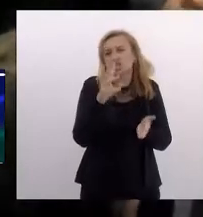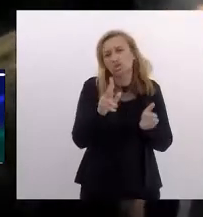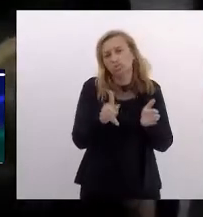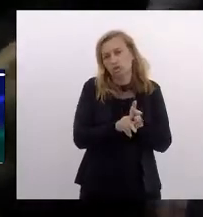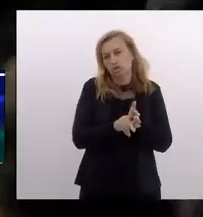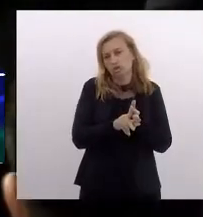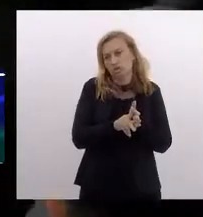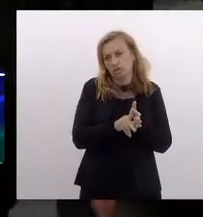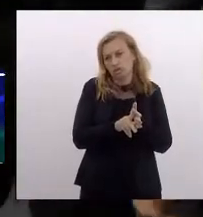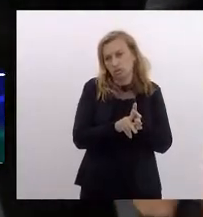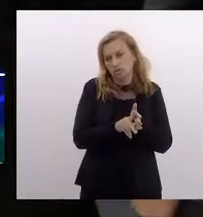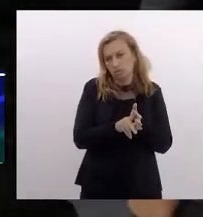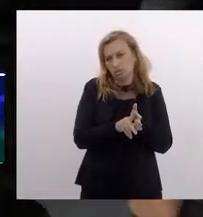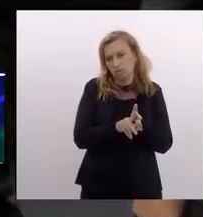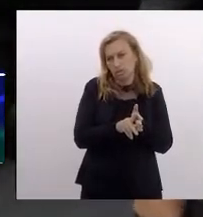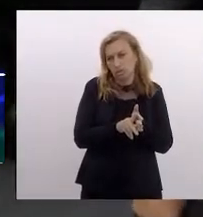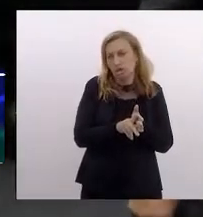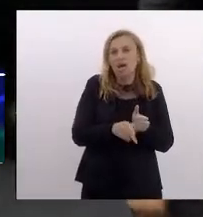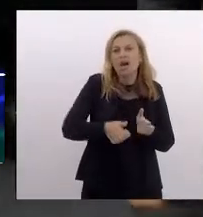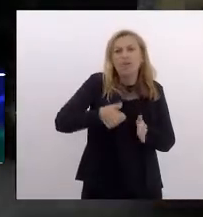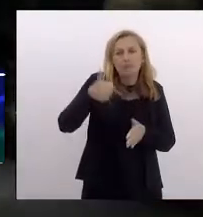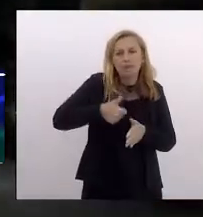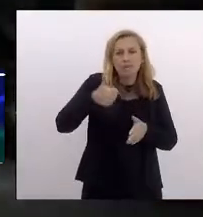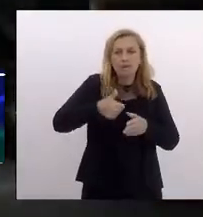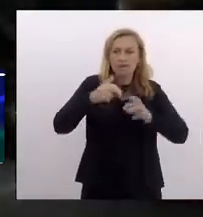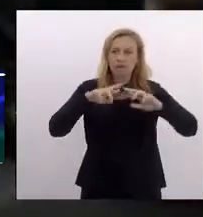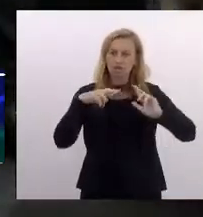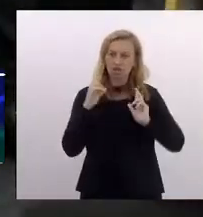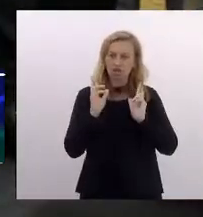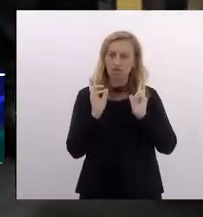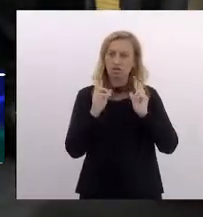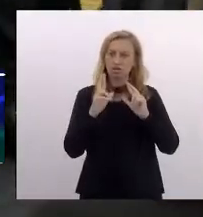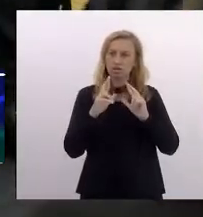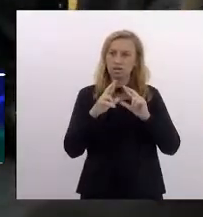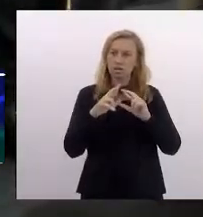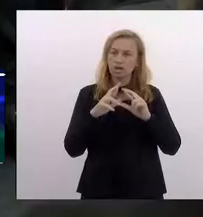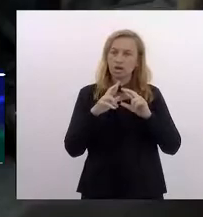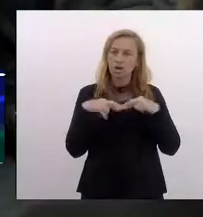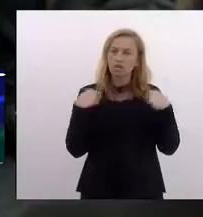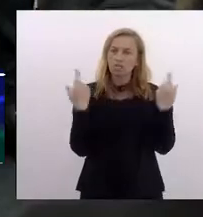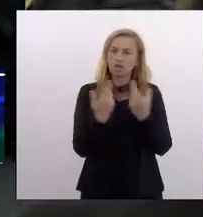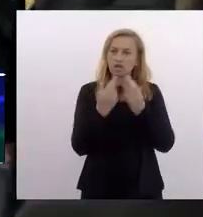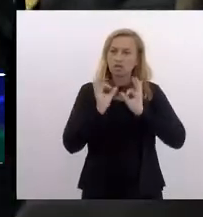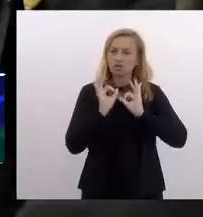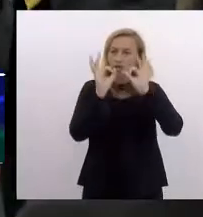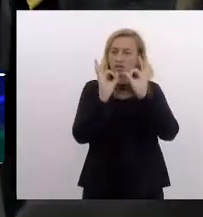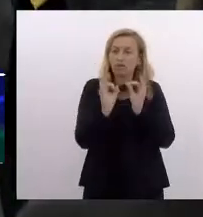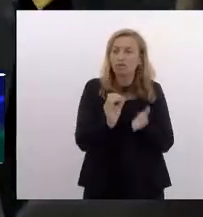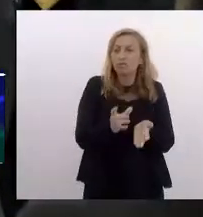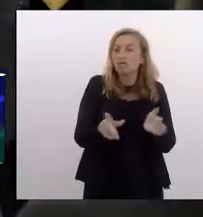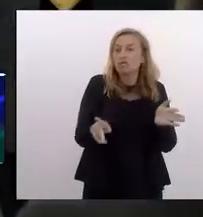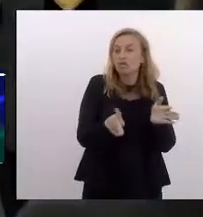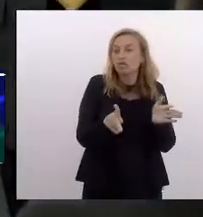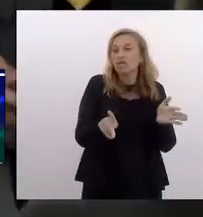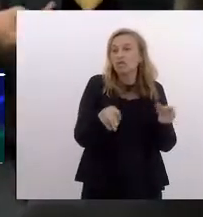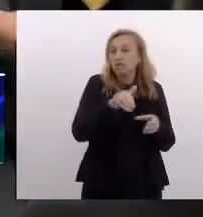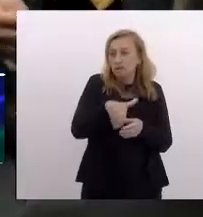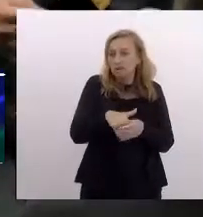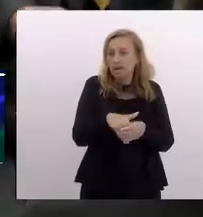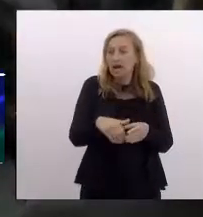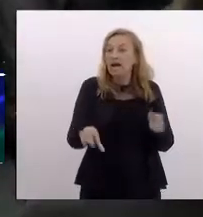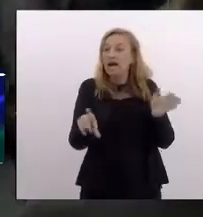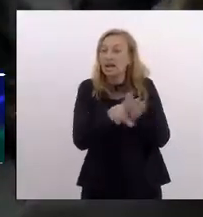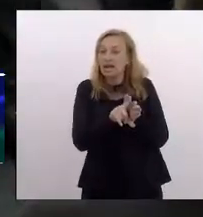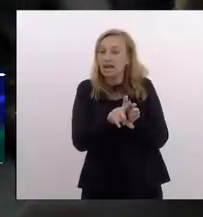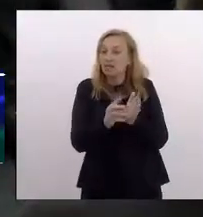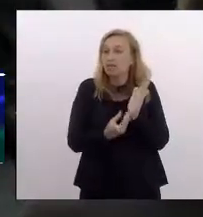projetos a primeira extraordinária nós vamos votar a lei orçamentária e depois as contas